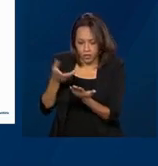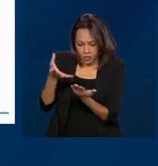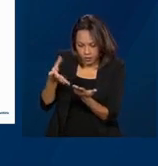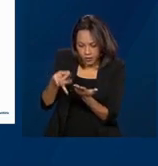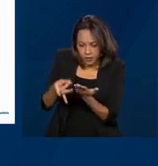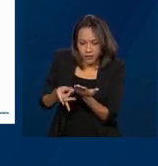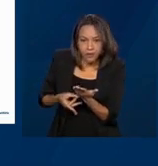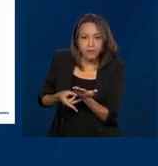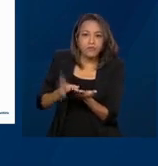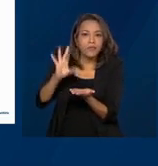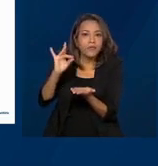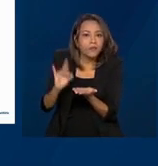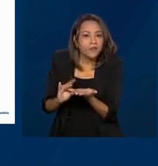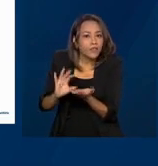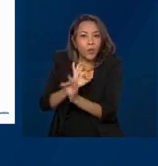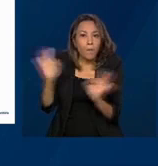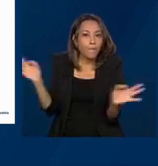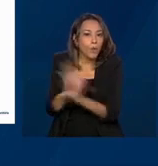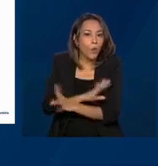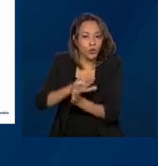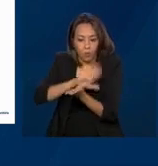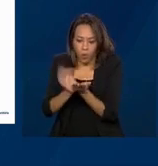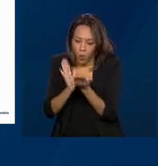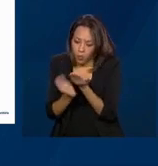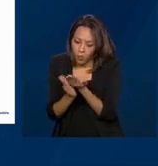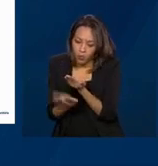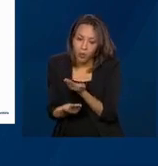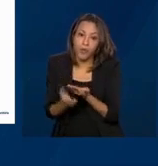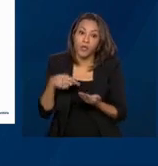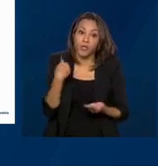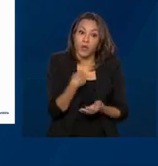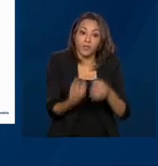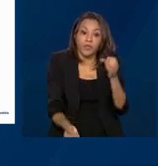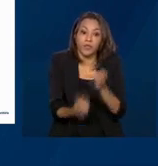completa. E a gente criou o painel